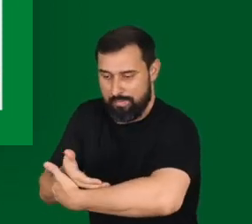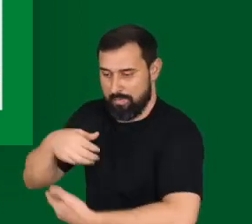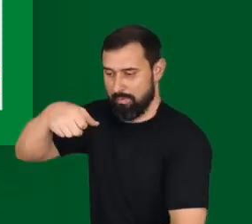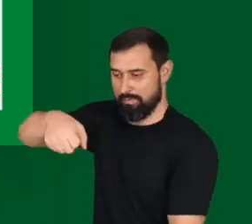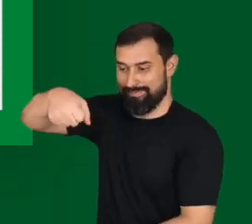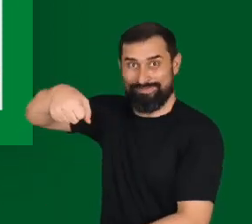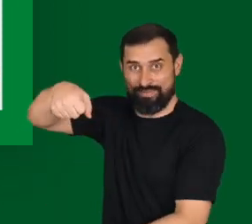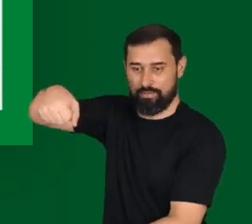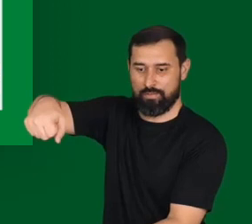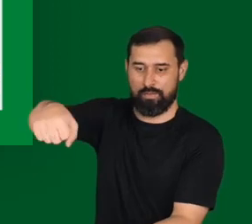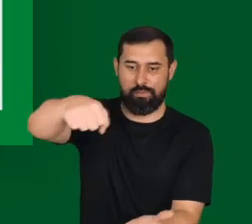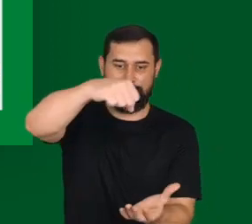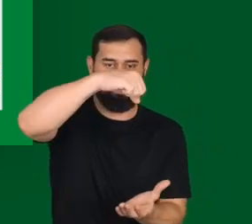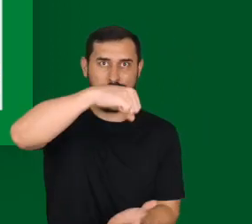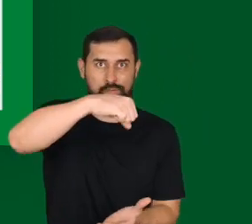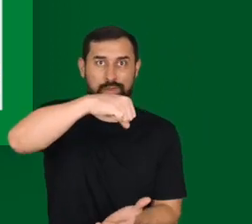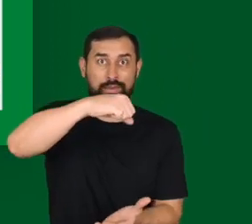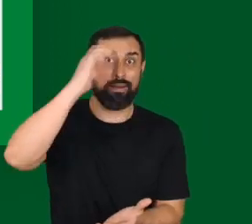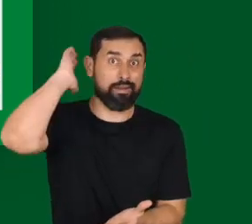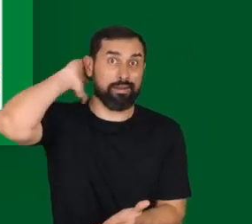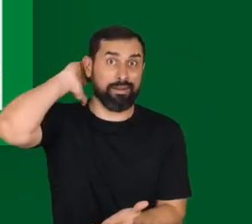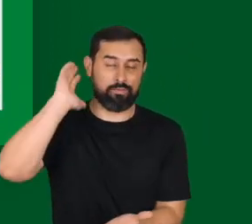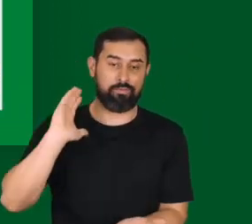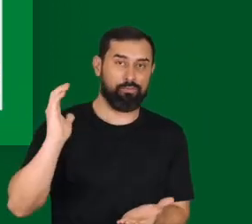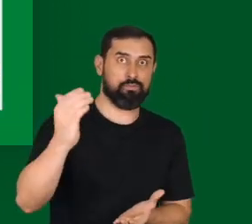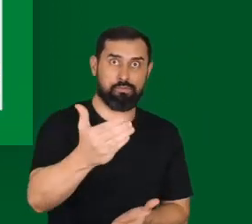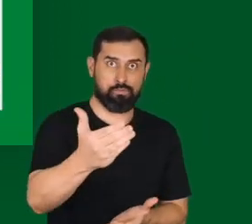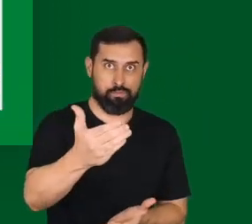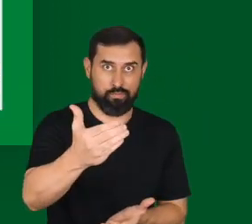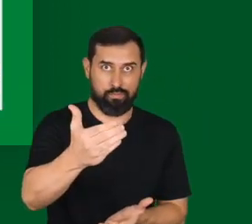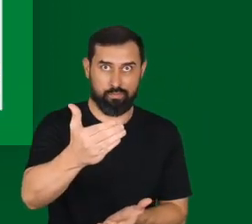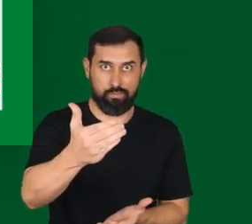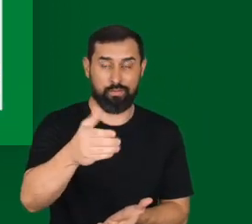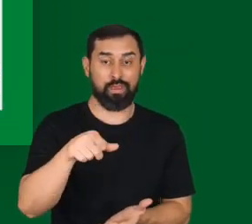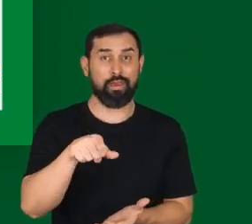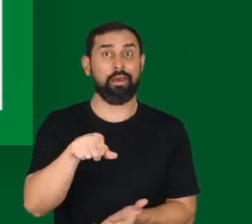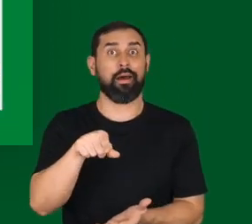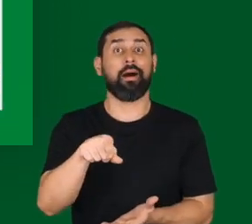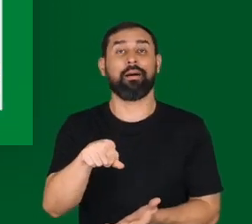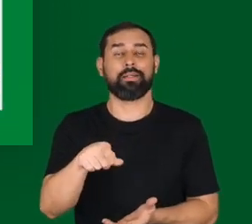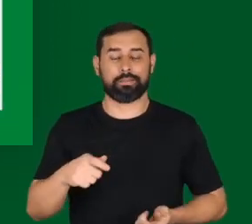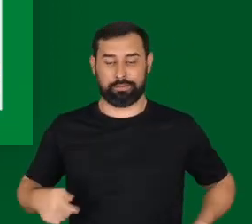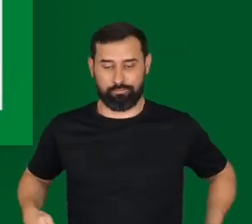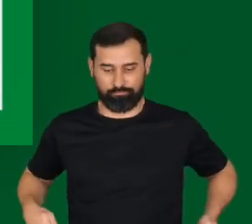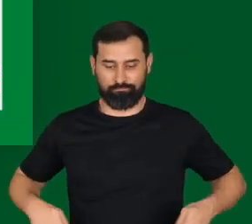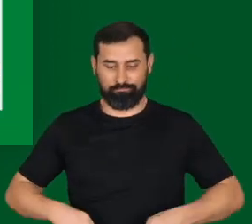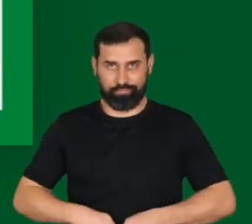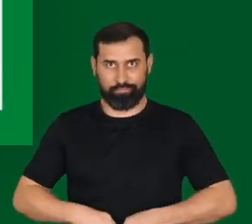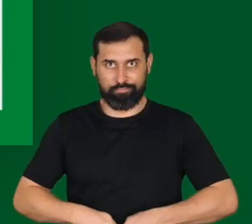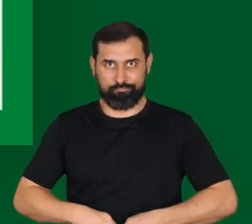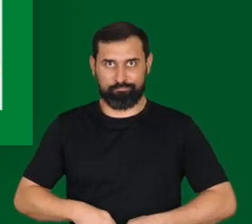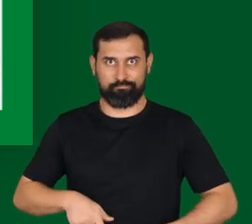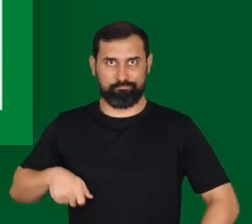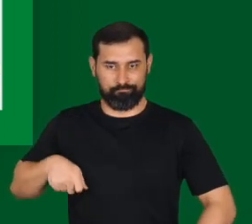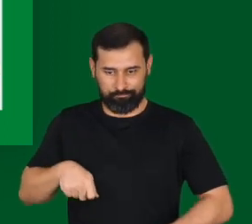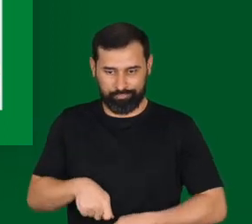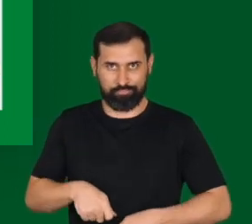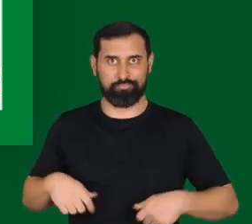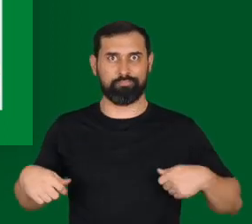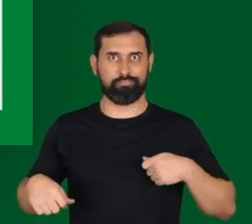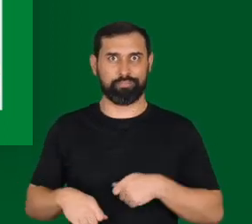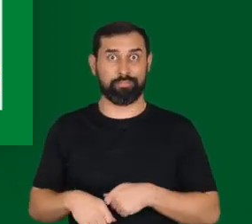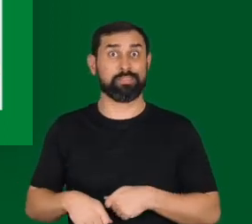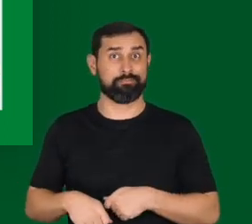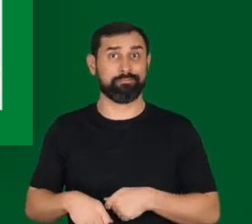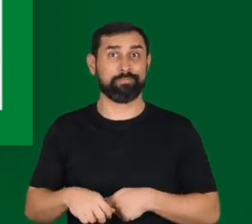dispositivo de bebê conforto, né, virado de cabecinha para frente, então invertido ali, com um cinto de